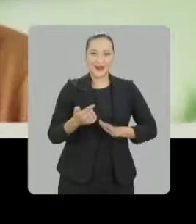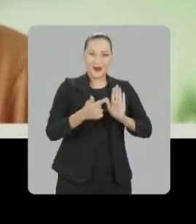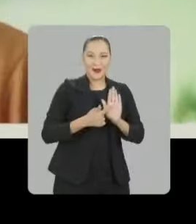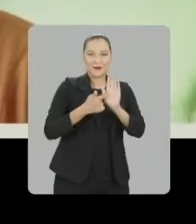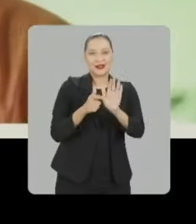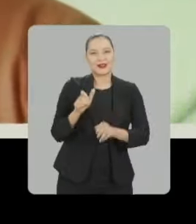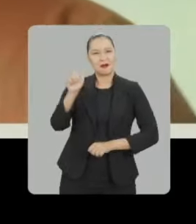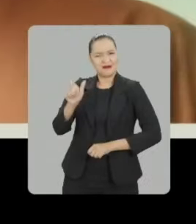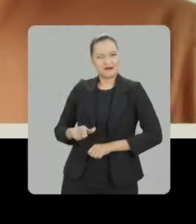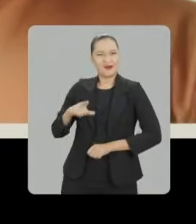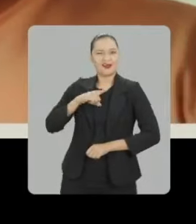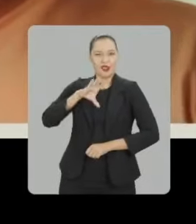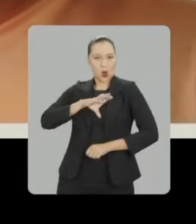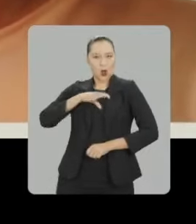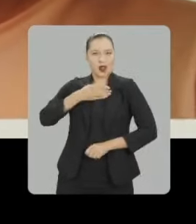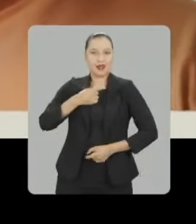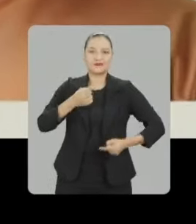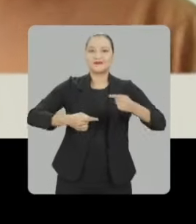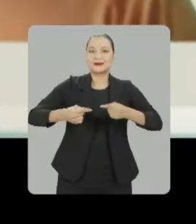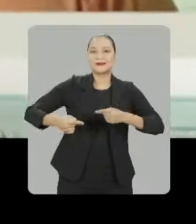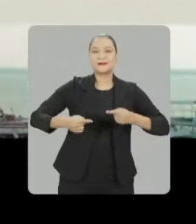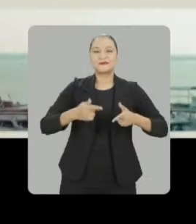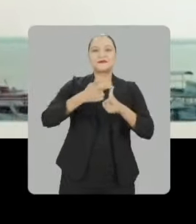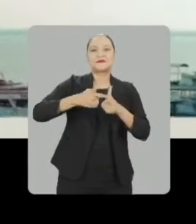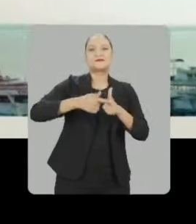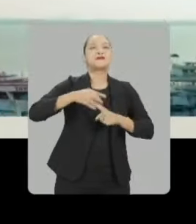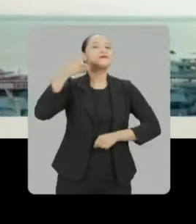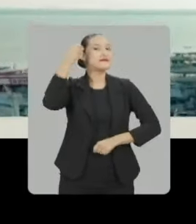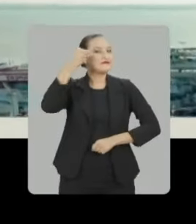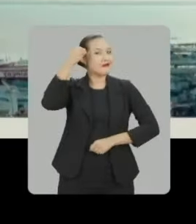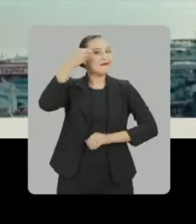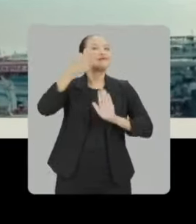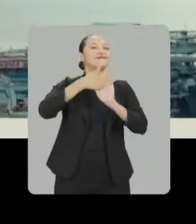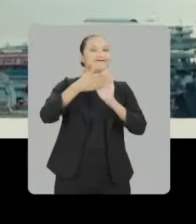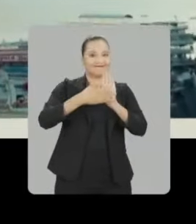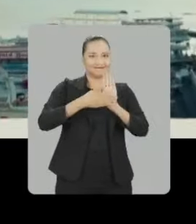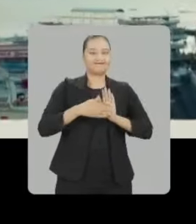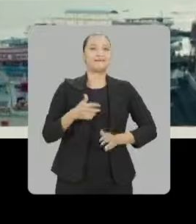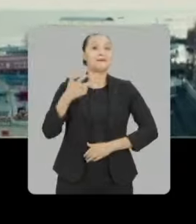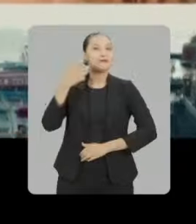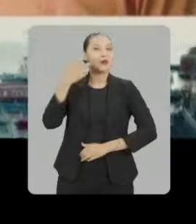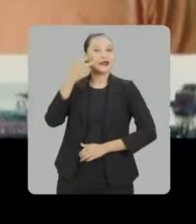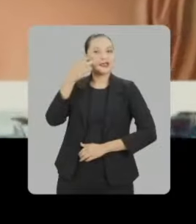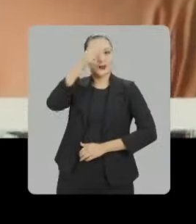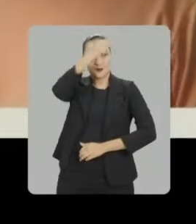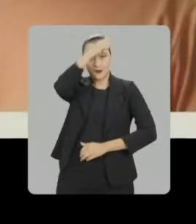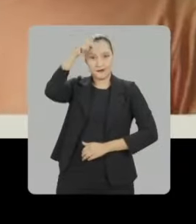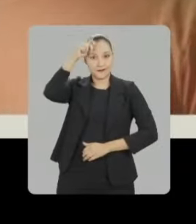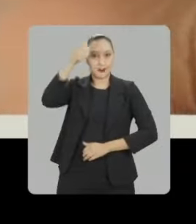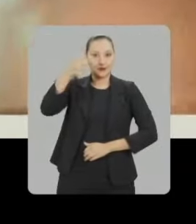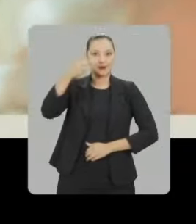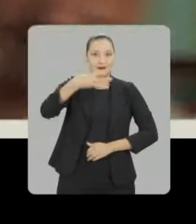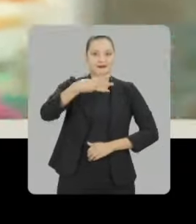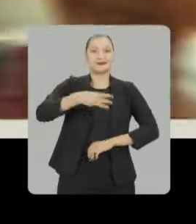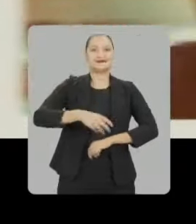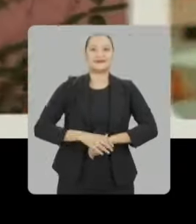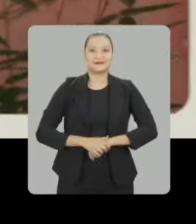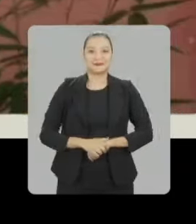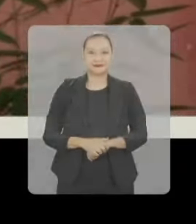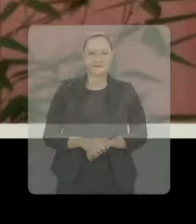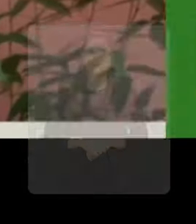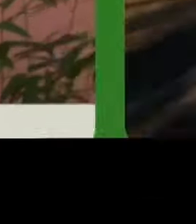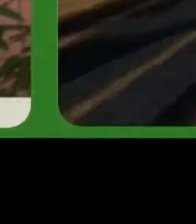Começa agora o programa de quem tem coragem para debater problemas e experiência para apresentar soluções. Marcelo Prefeito